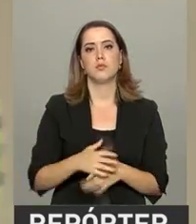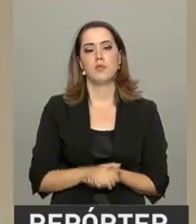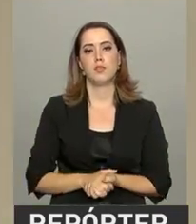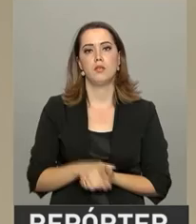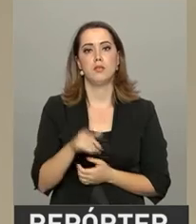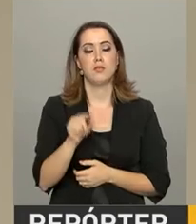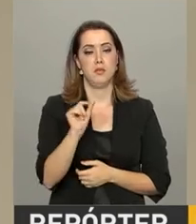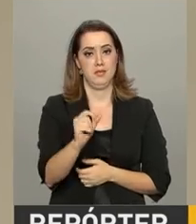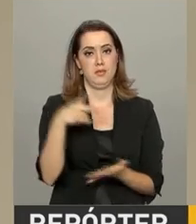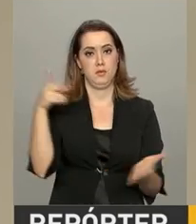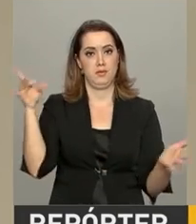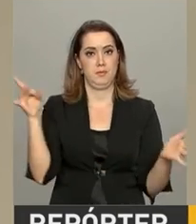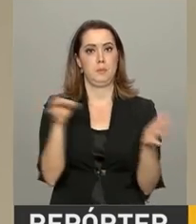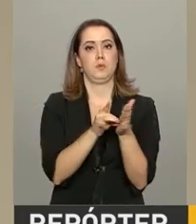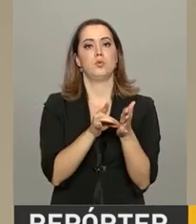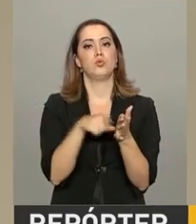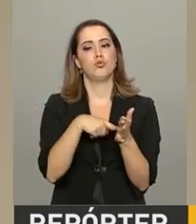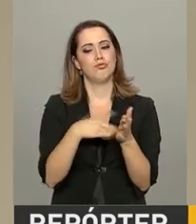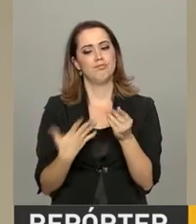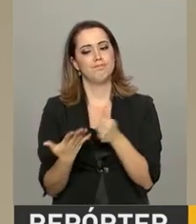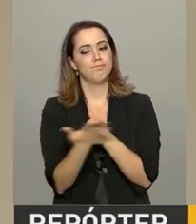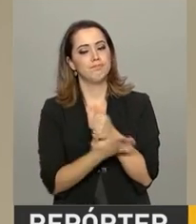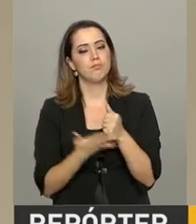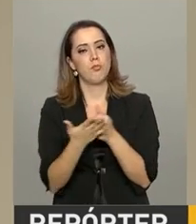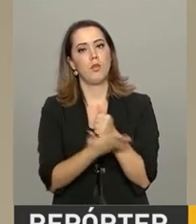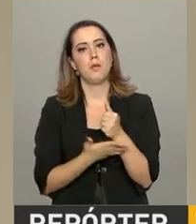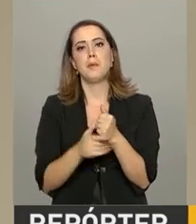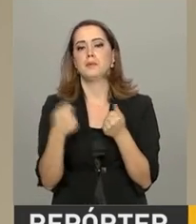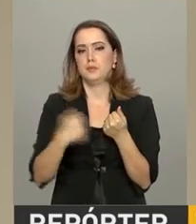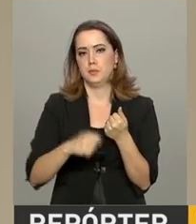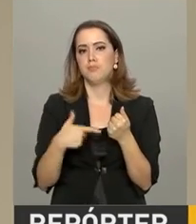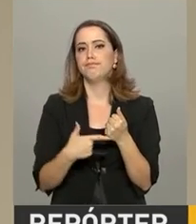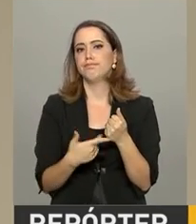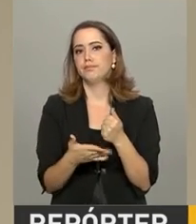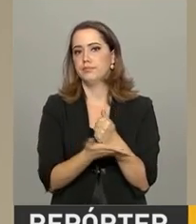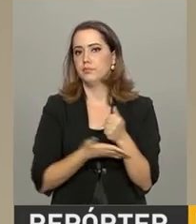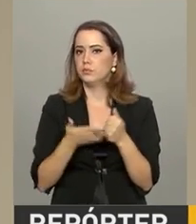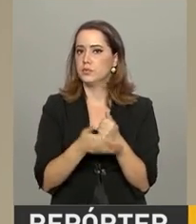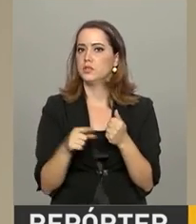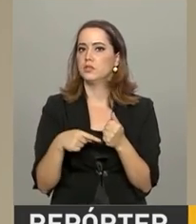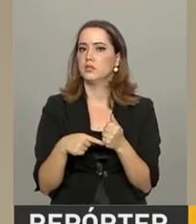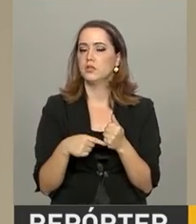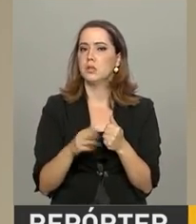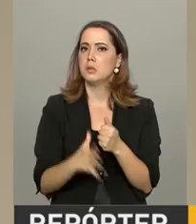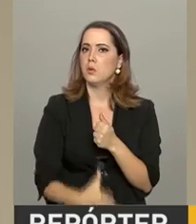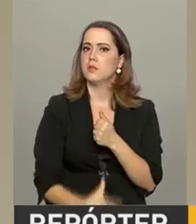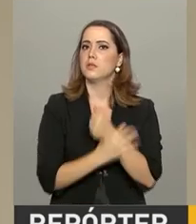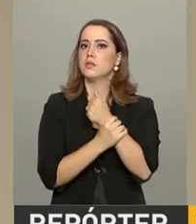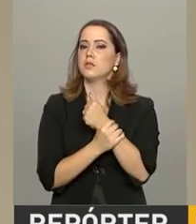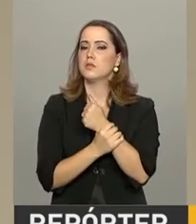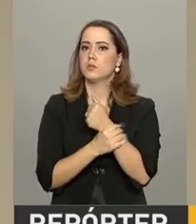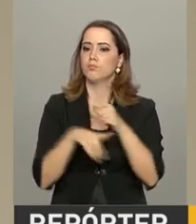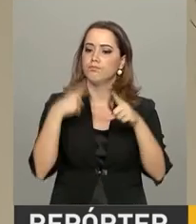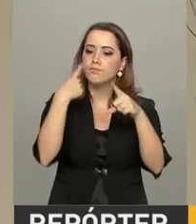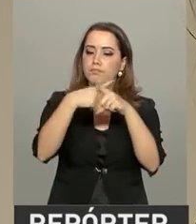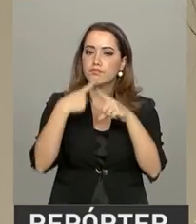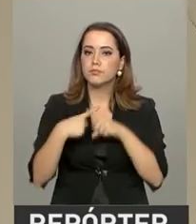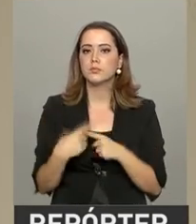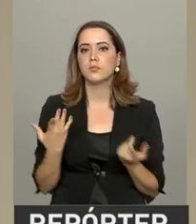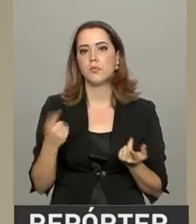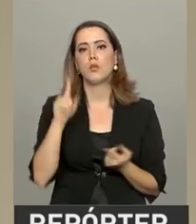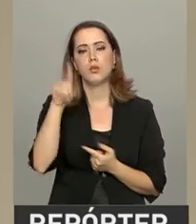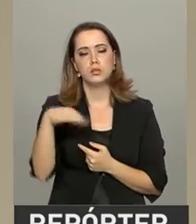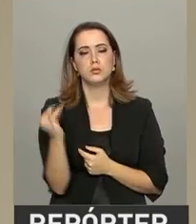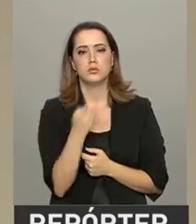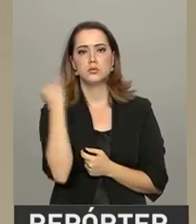realmente você tem uma base é porque atleta precisa da base em dia dá uma segurança para poder competir acho que isso é